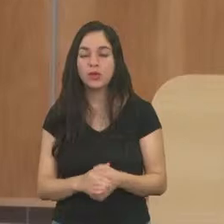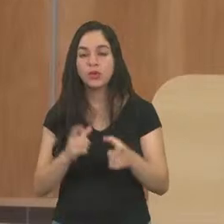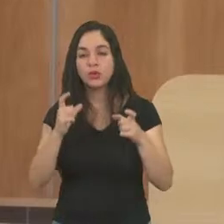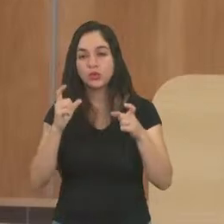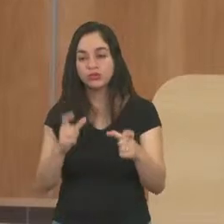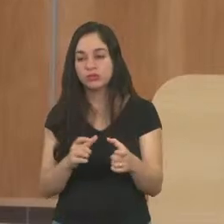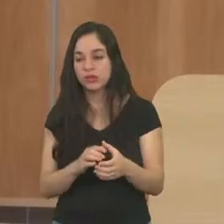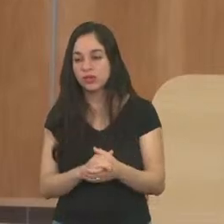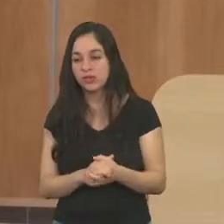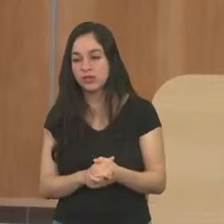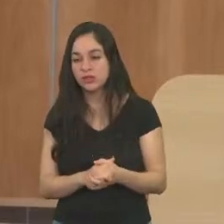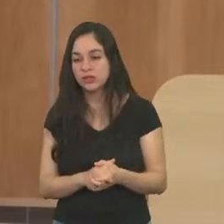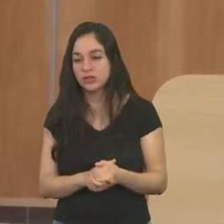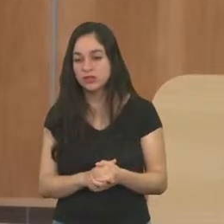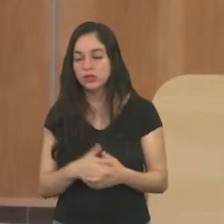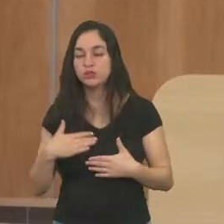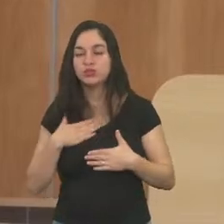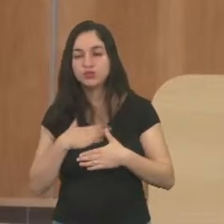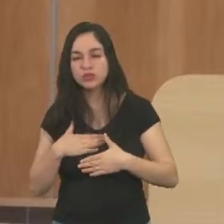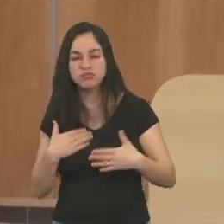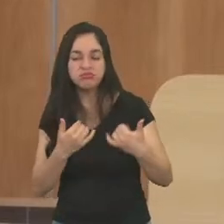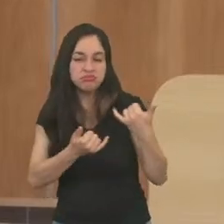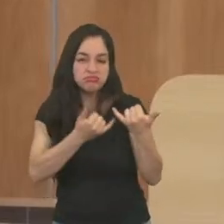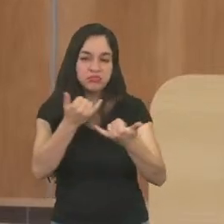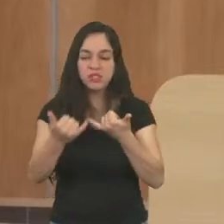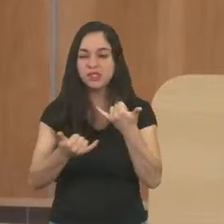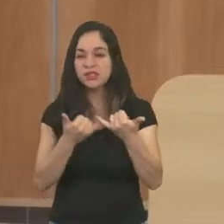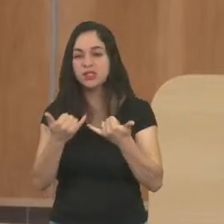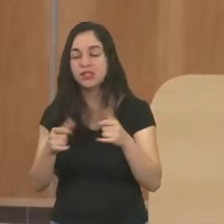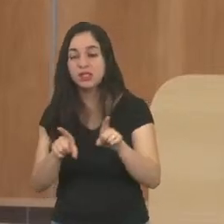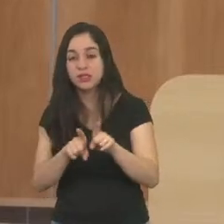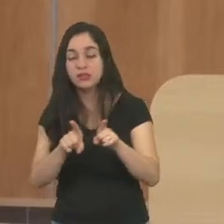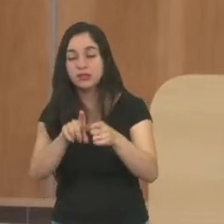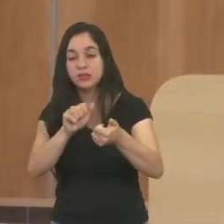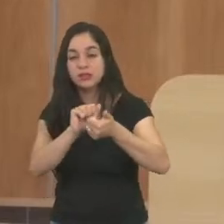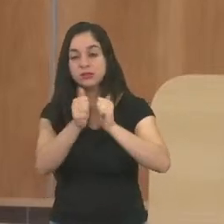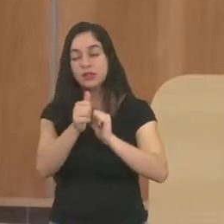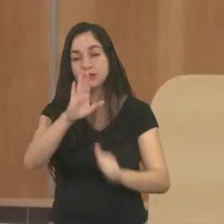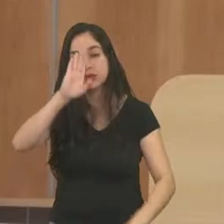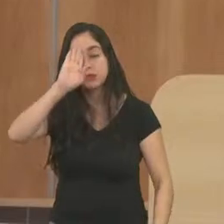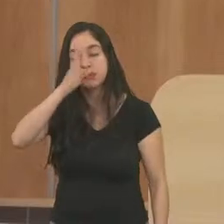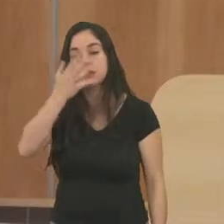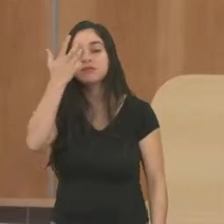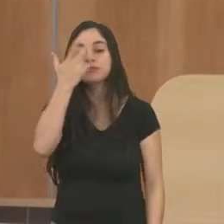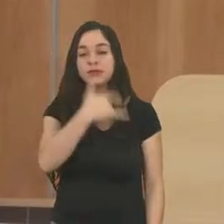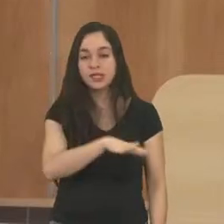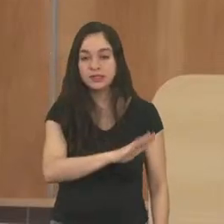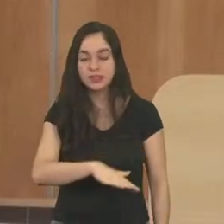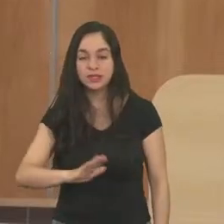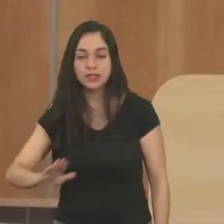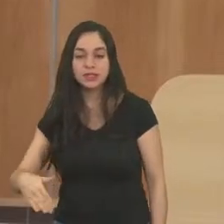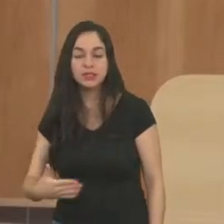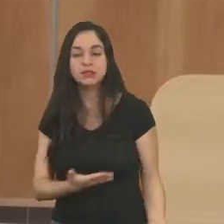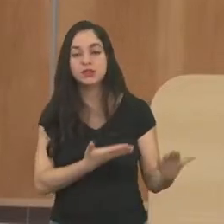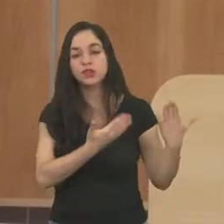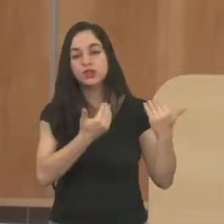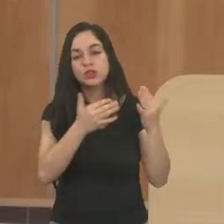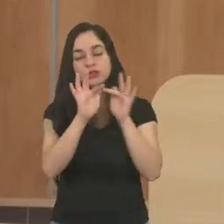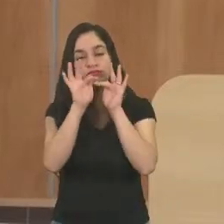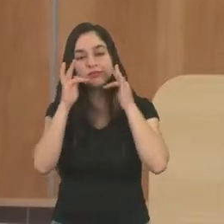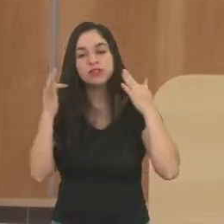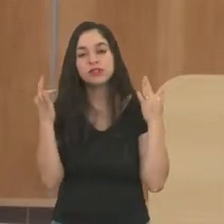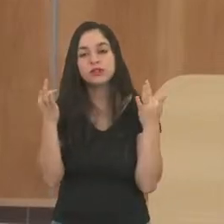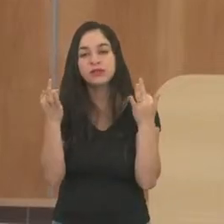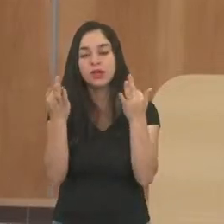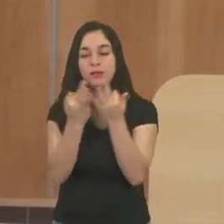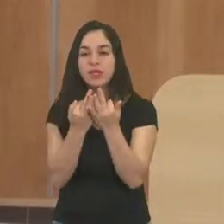conveniência comunitária, lazer e incentivo ao esporte, principalmente para as crianças, jovens e famílias de